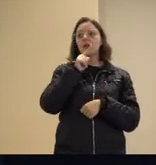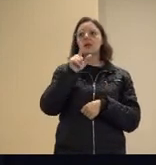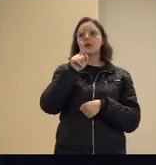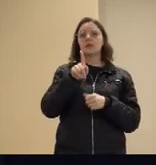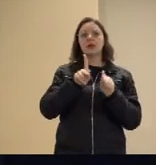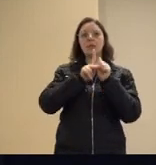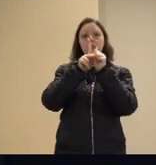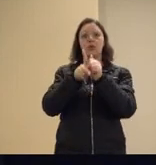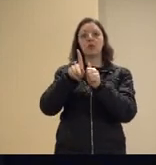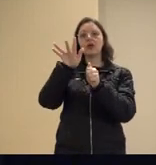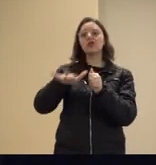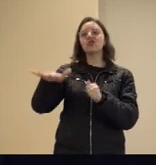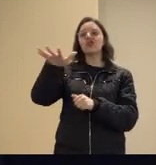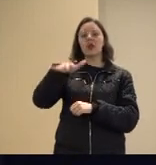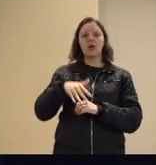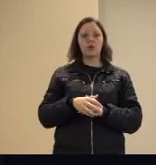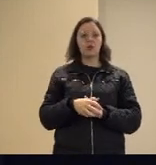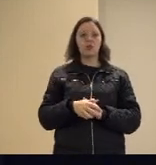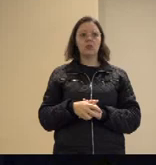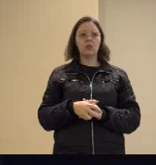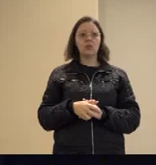procurador-geral. Então, vejam,